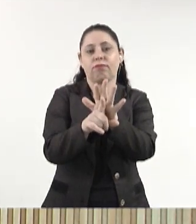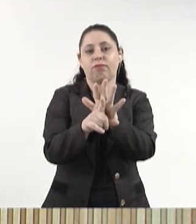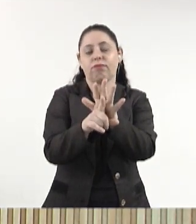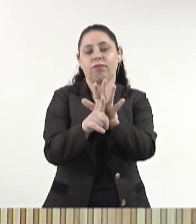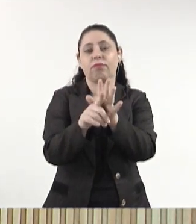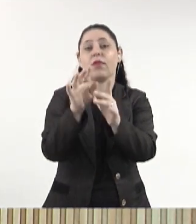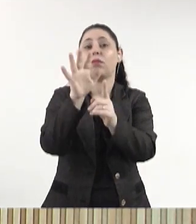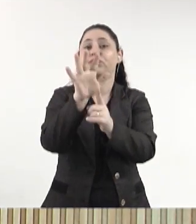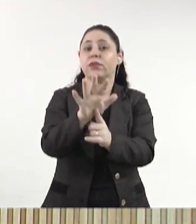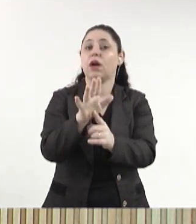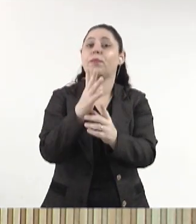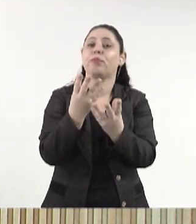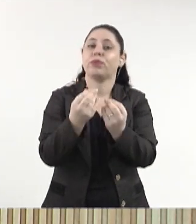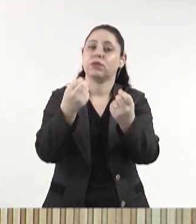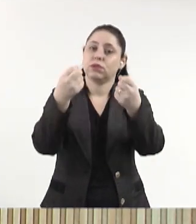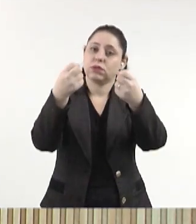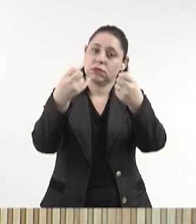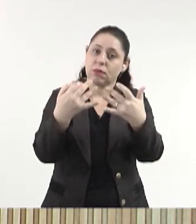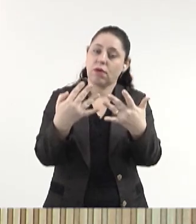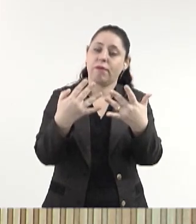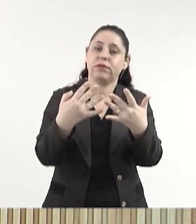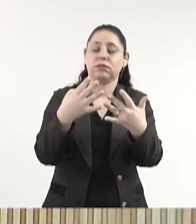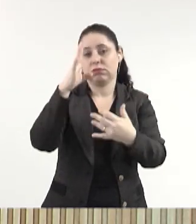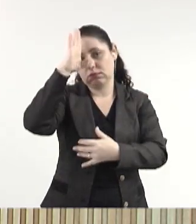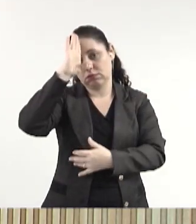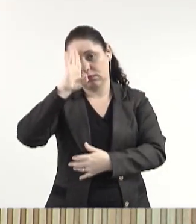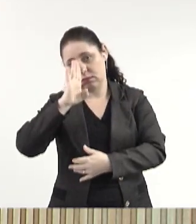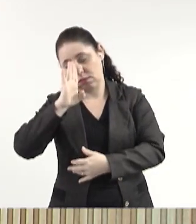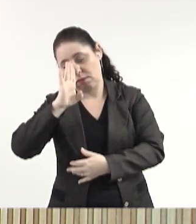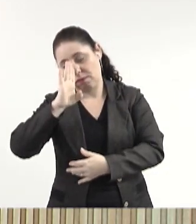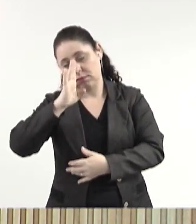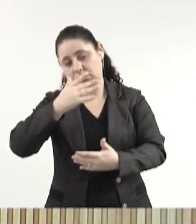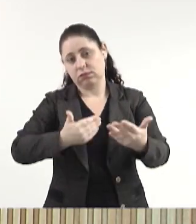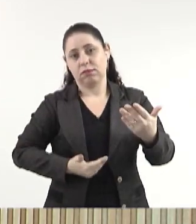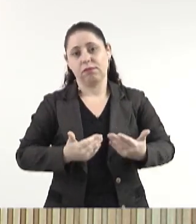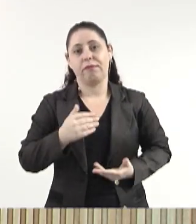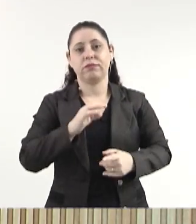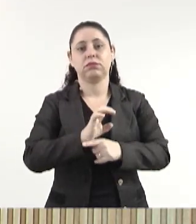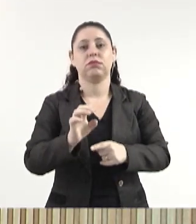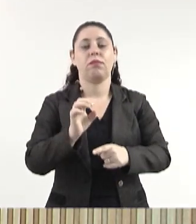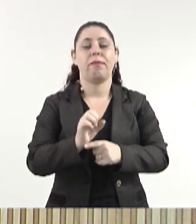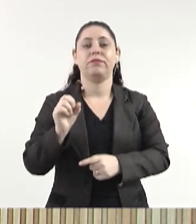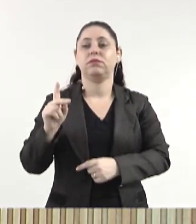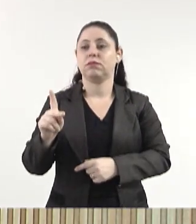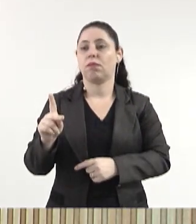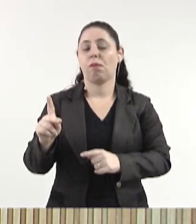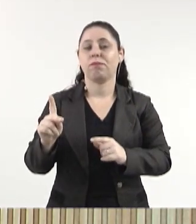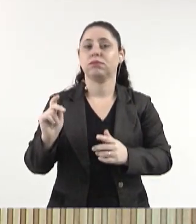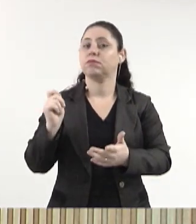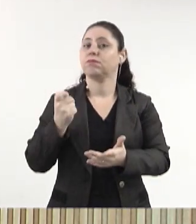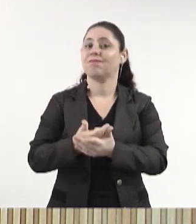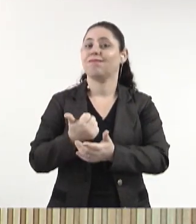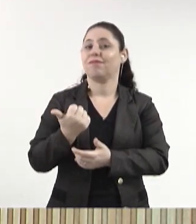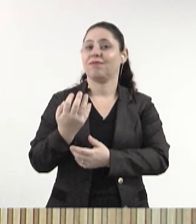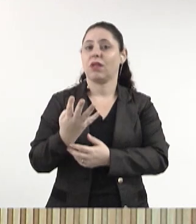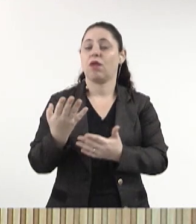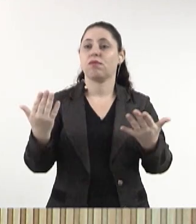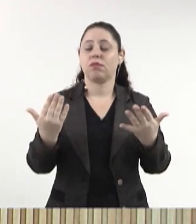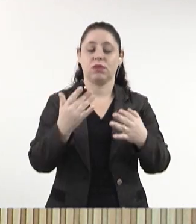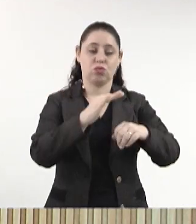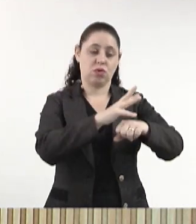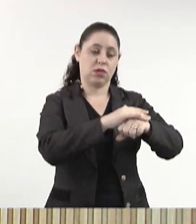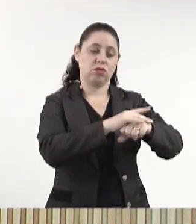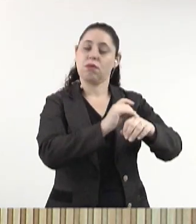repercutimos bastante com relação àquela isenção aos servidores estaduais aposentados com